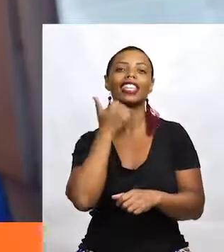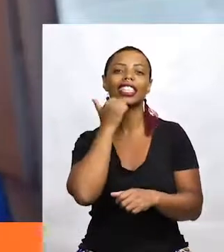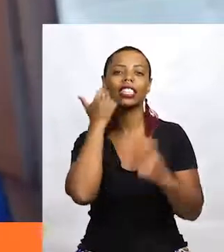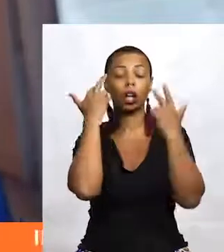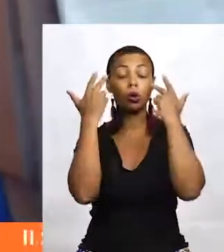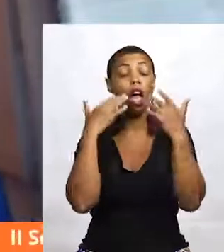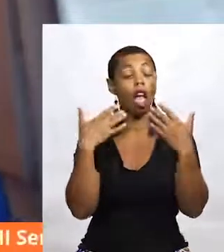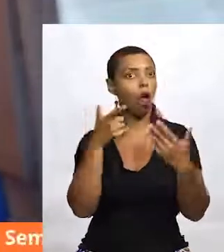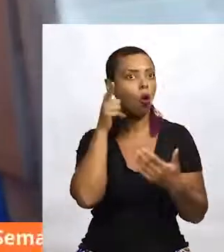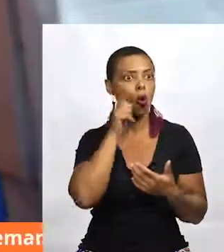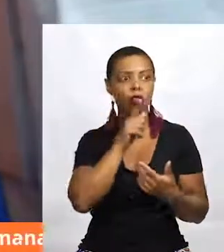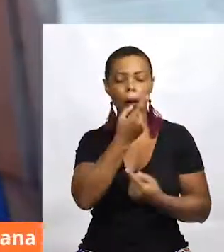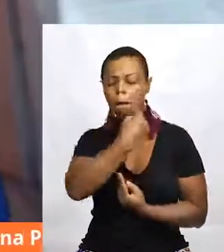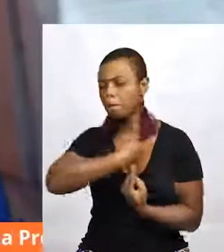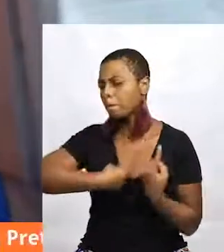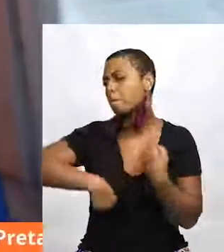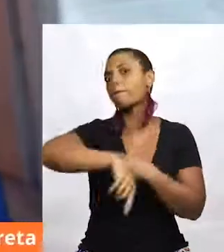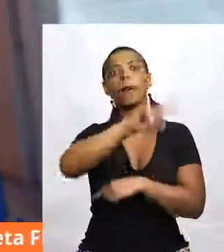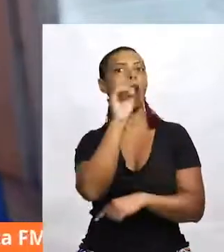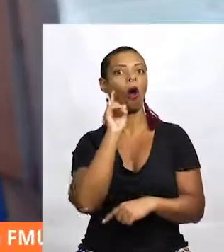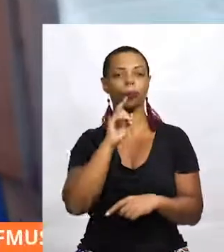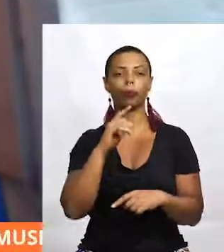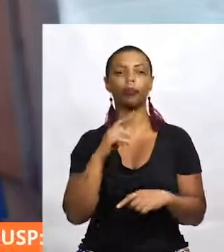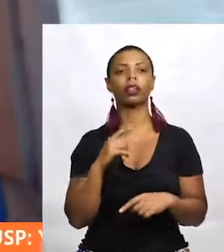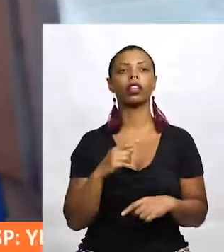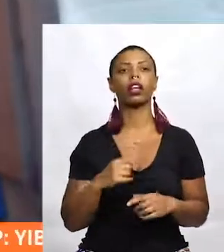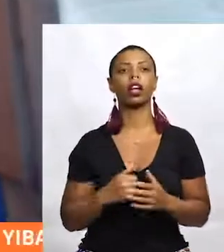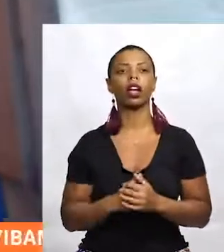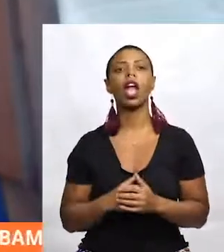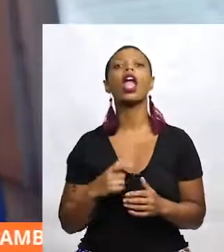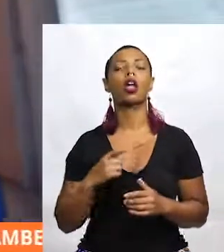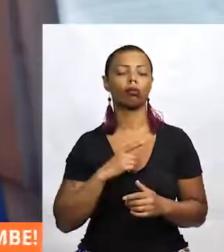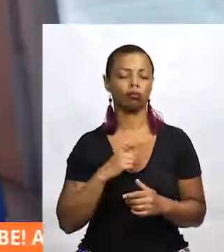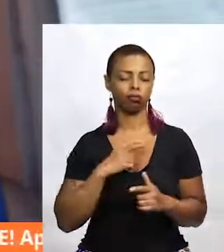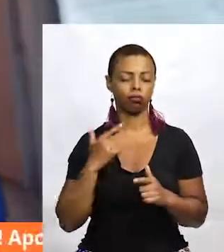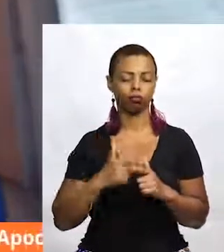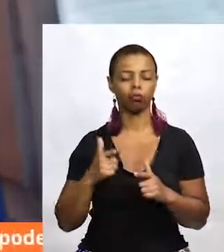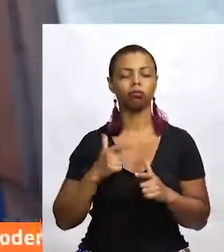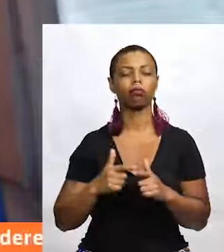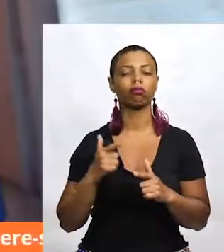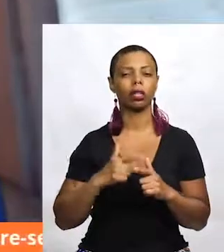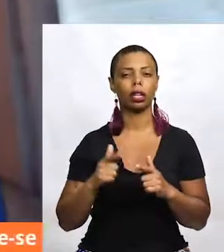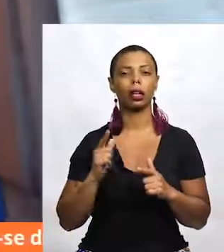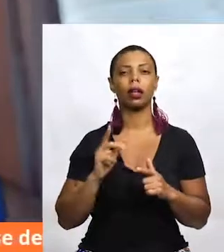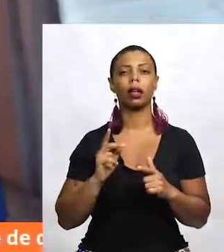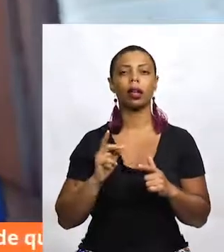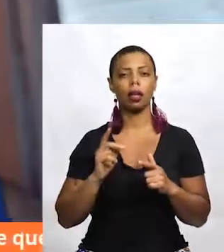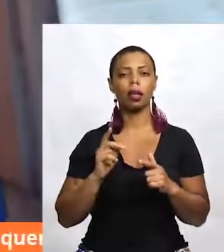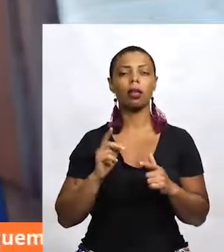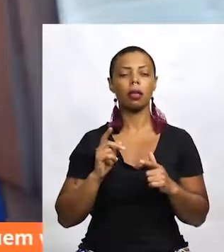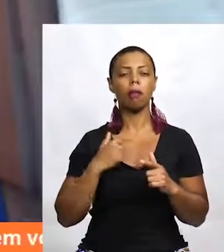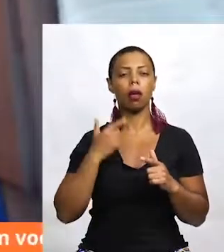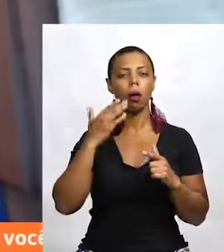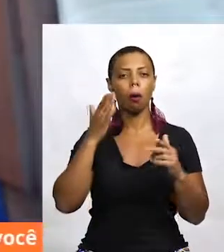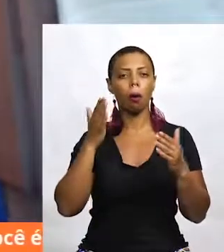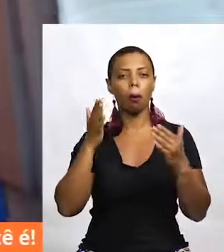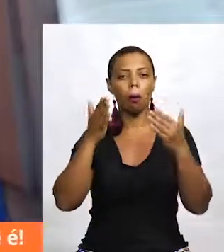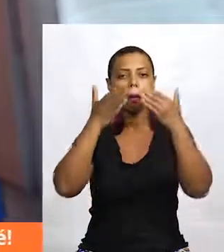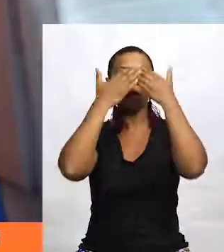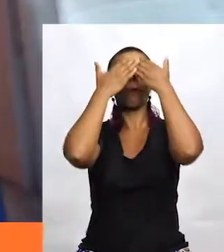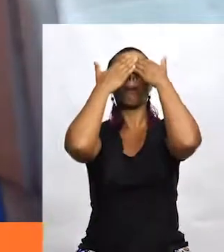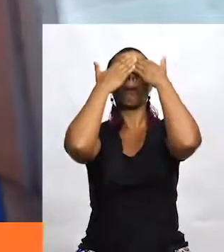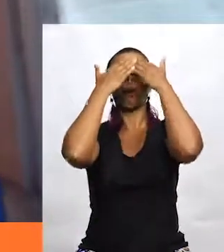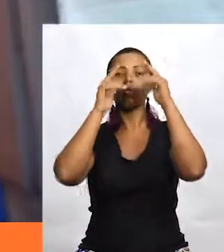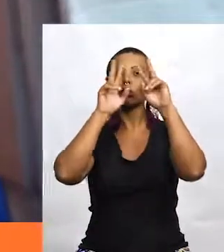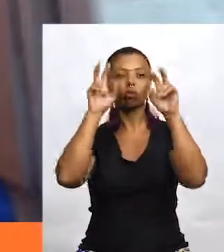bem. Eu tive, sim, que me alienar das questões raciais por muito tempo, durante a graduação. Eu fui